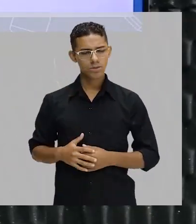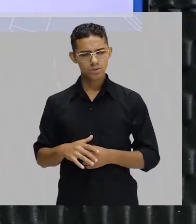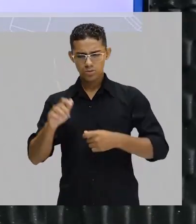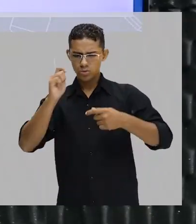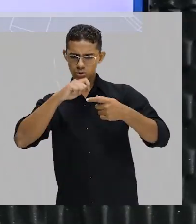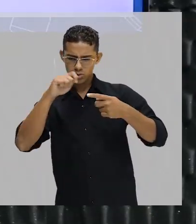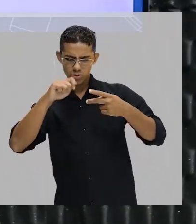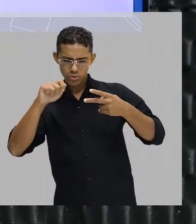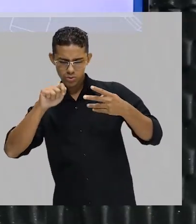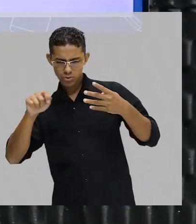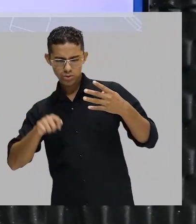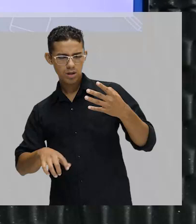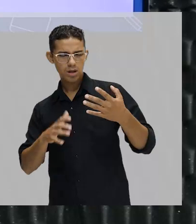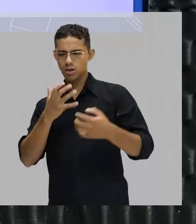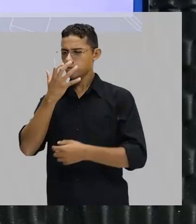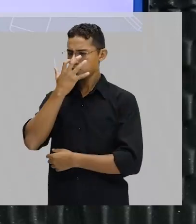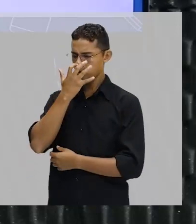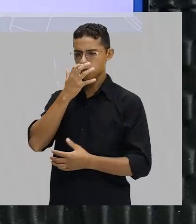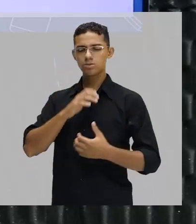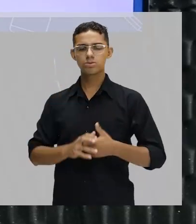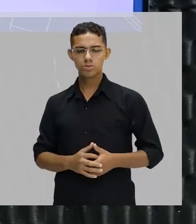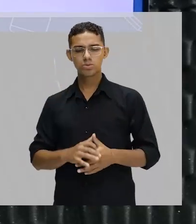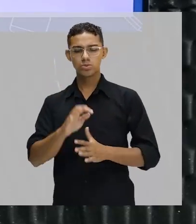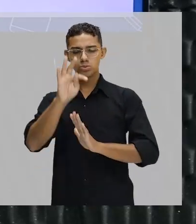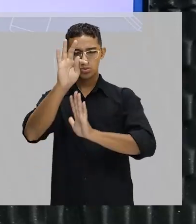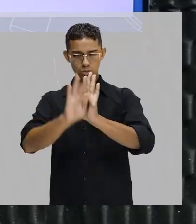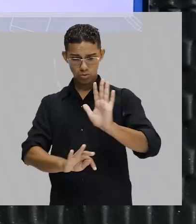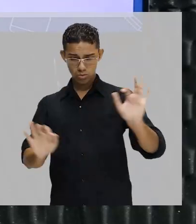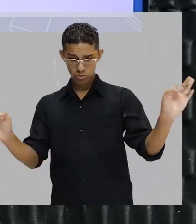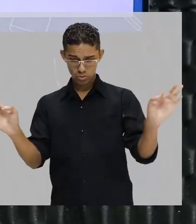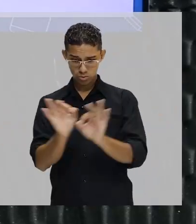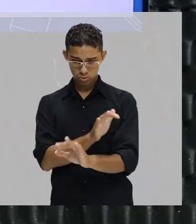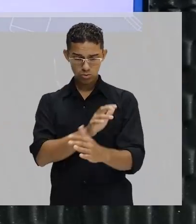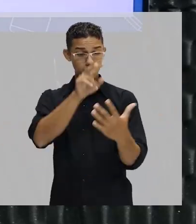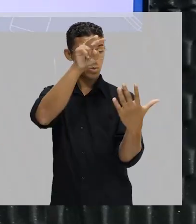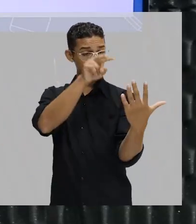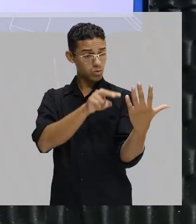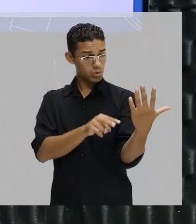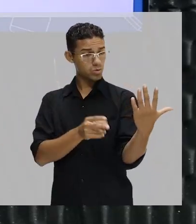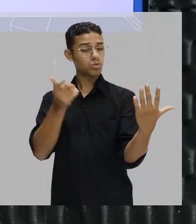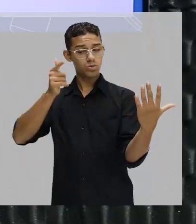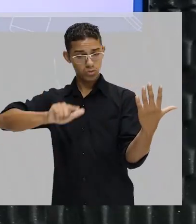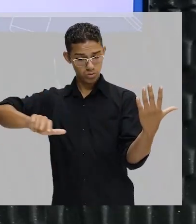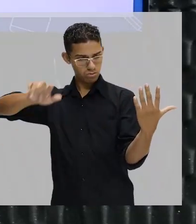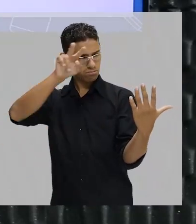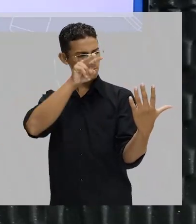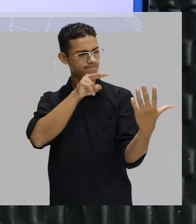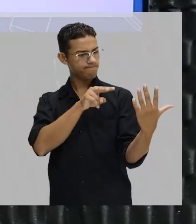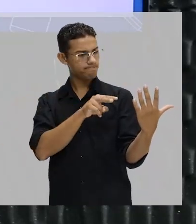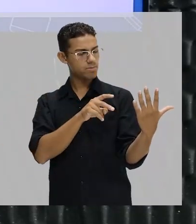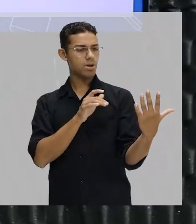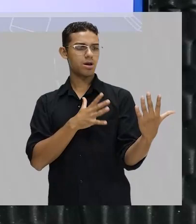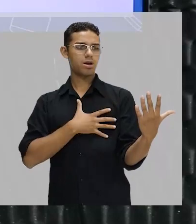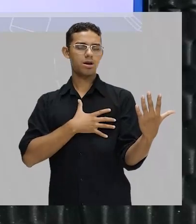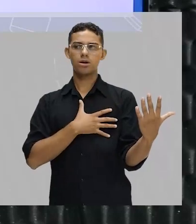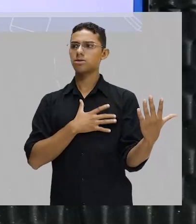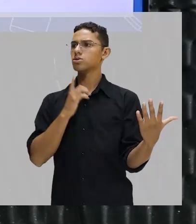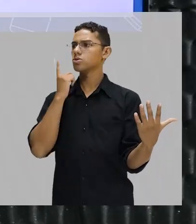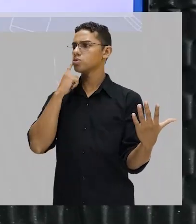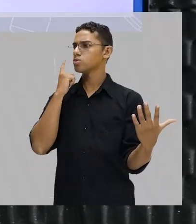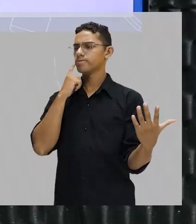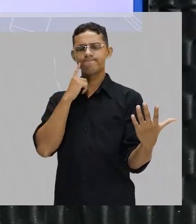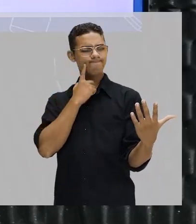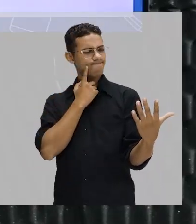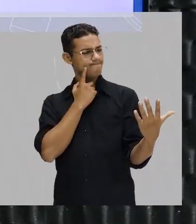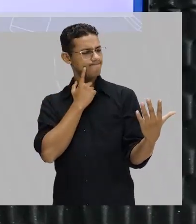percebe, mas quando a gente volta e faz a leitura, quando a gente faz uma releitura, a gente fica com essa dúvida. Então, sempre releiam